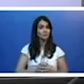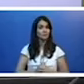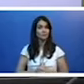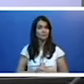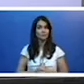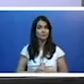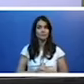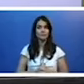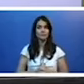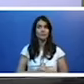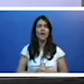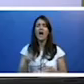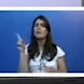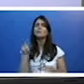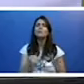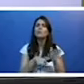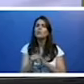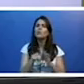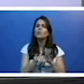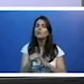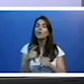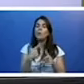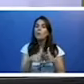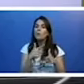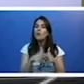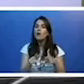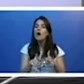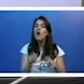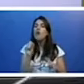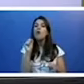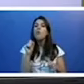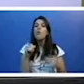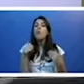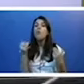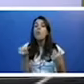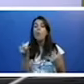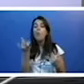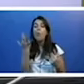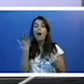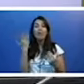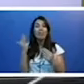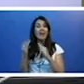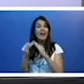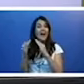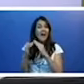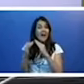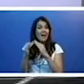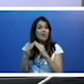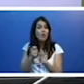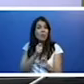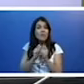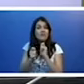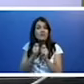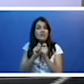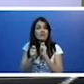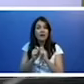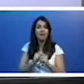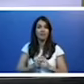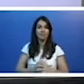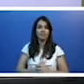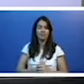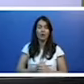17%. Aí ele pergunta, qual o total de residências entrevistadas? Se eu quero o